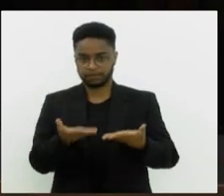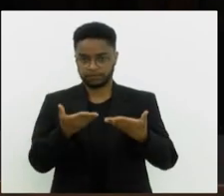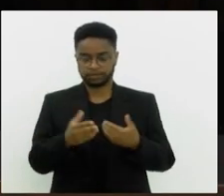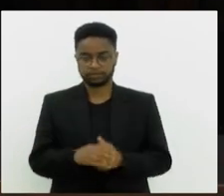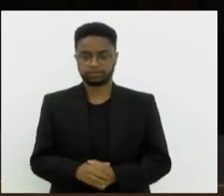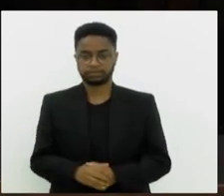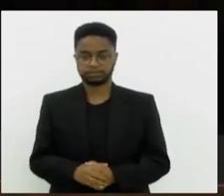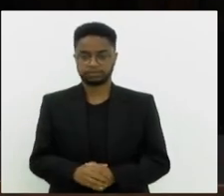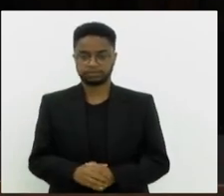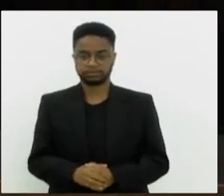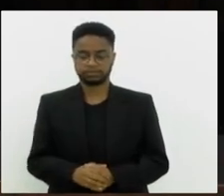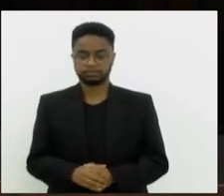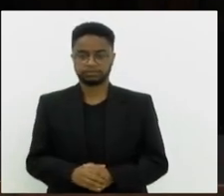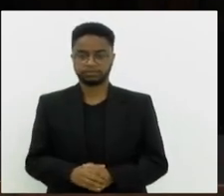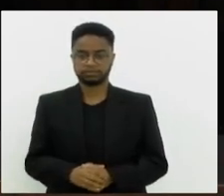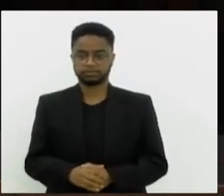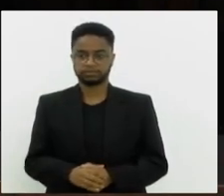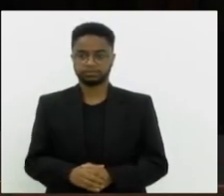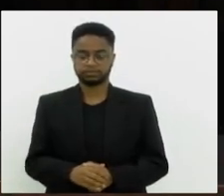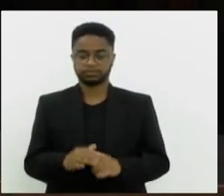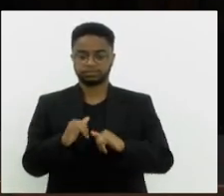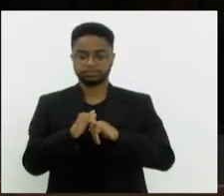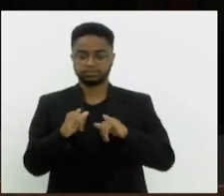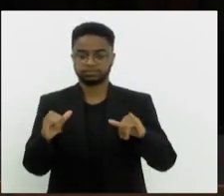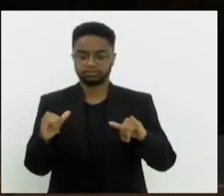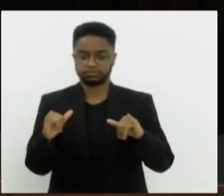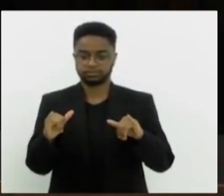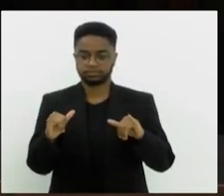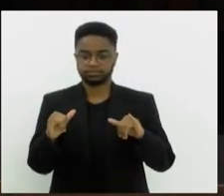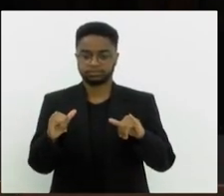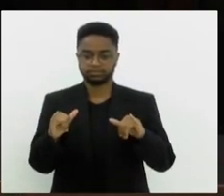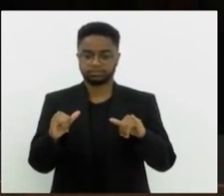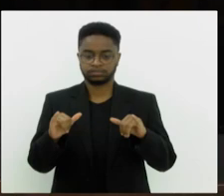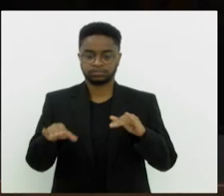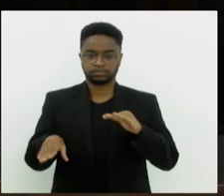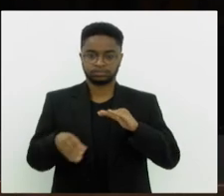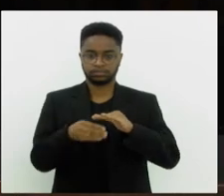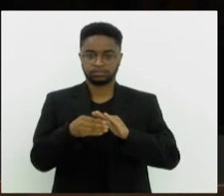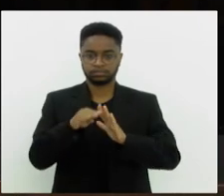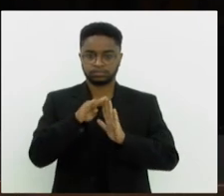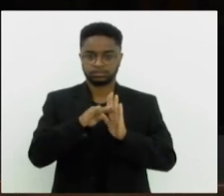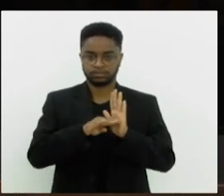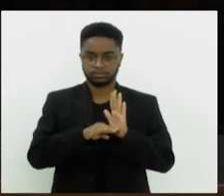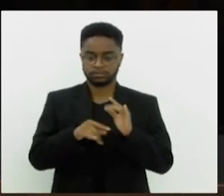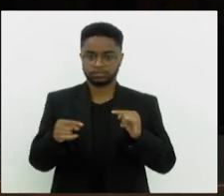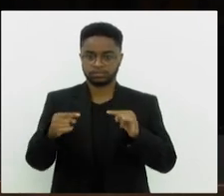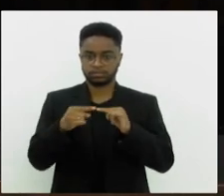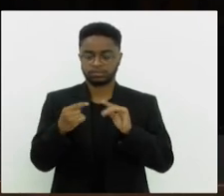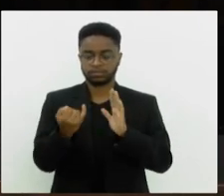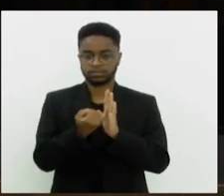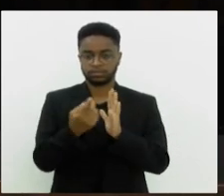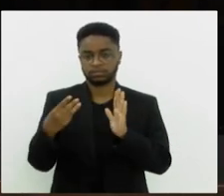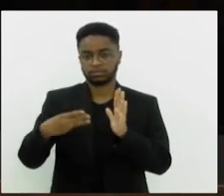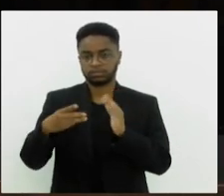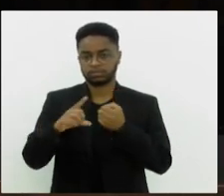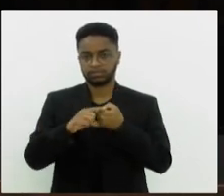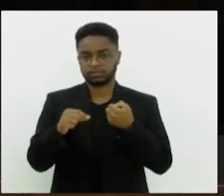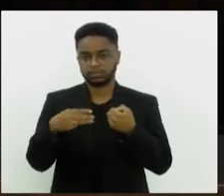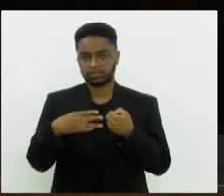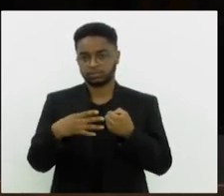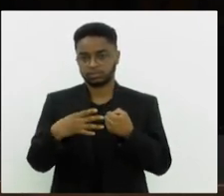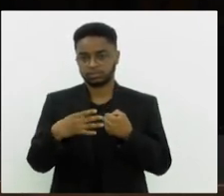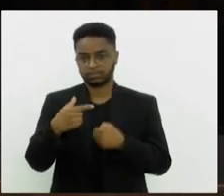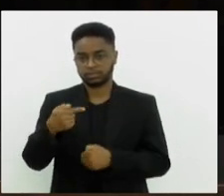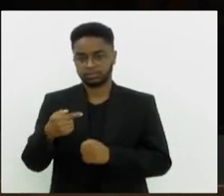bem-vindos a esta casa. Anuncio, incluído na ordem do dia, de acordo com o inciso 3º do artigo 47 do